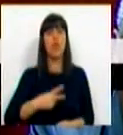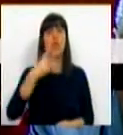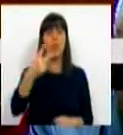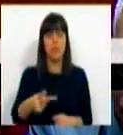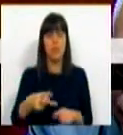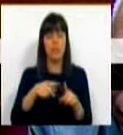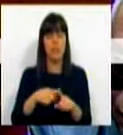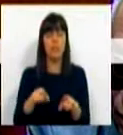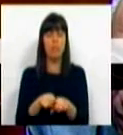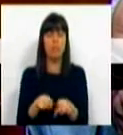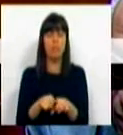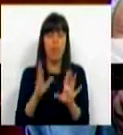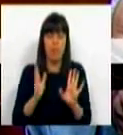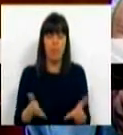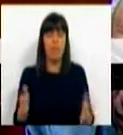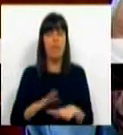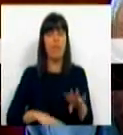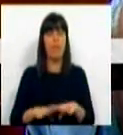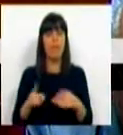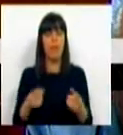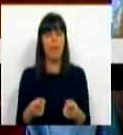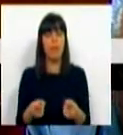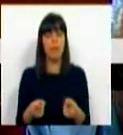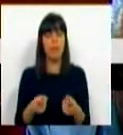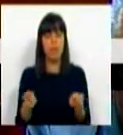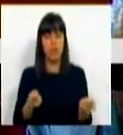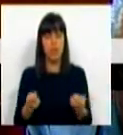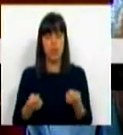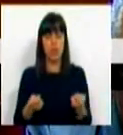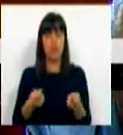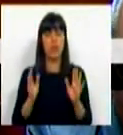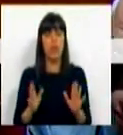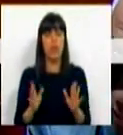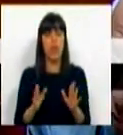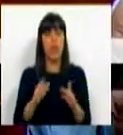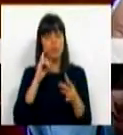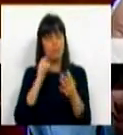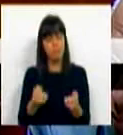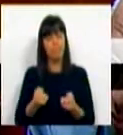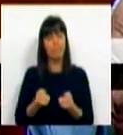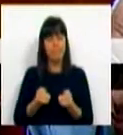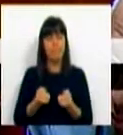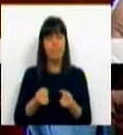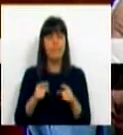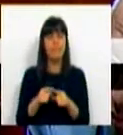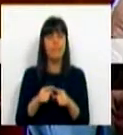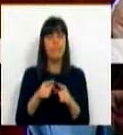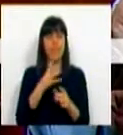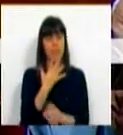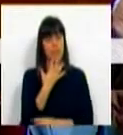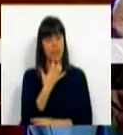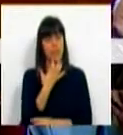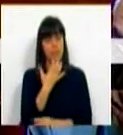2 anos, como deve ser feito numa gestão racional e